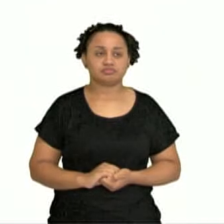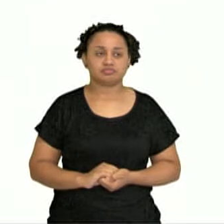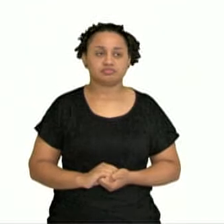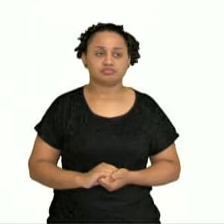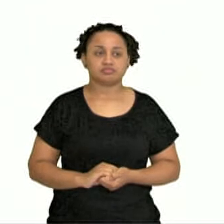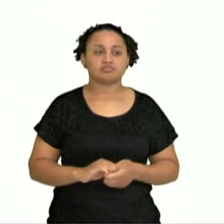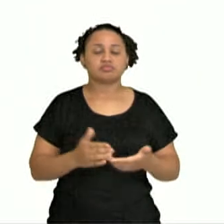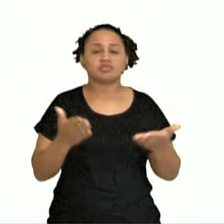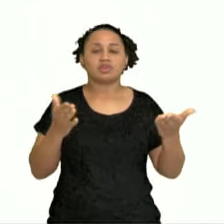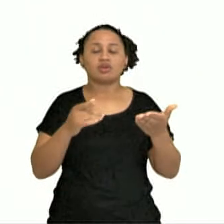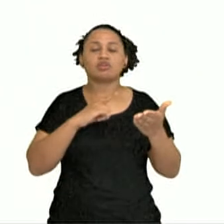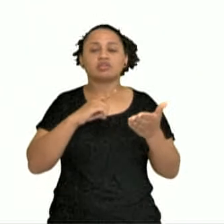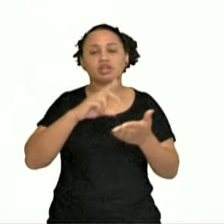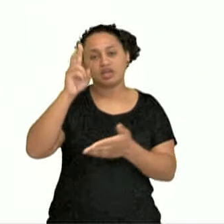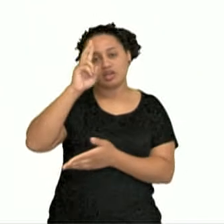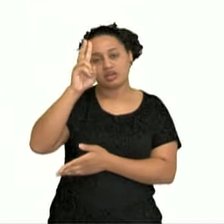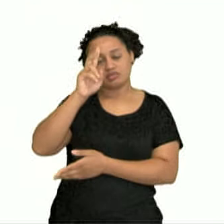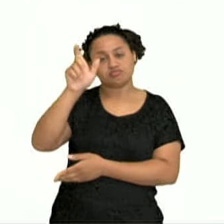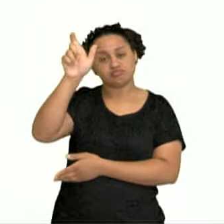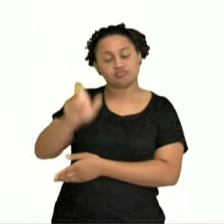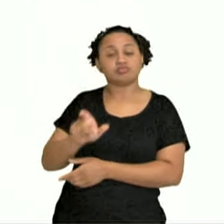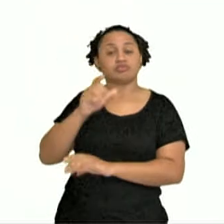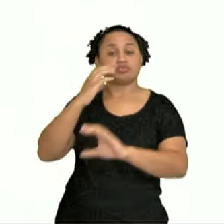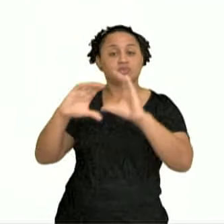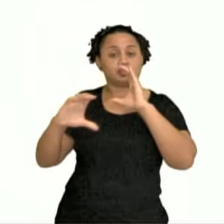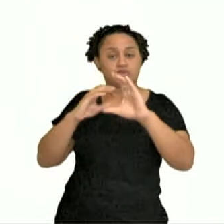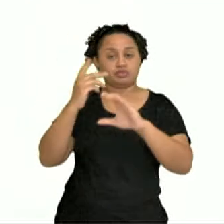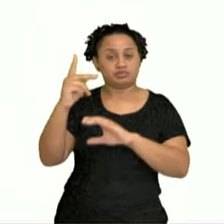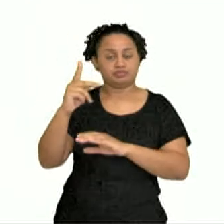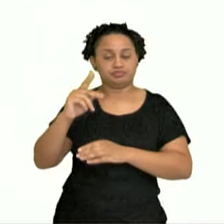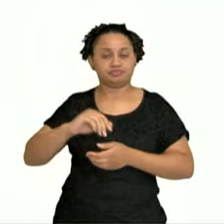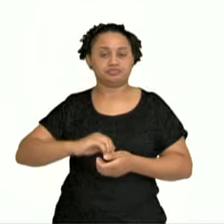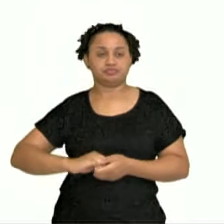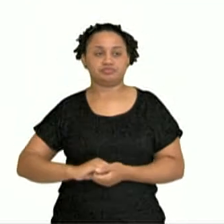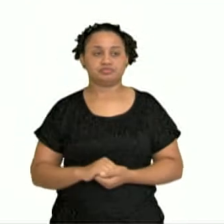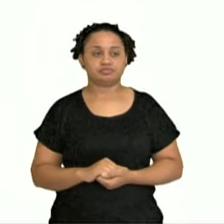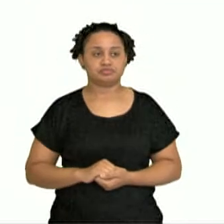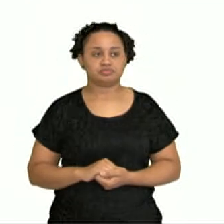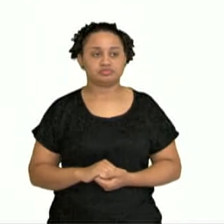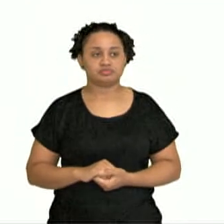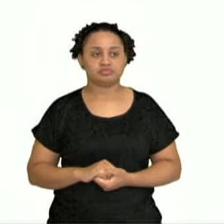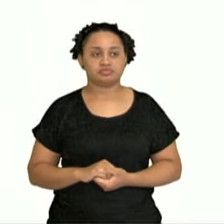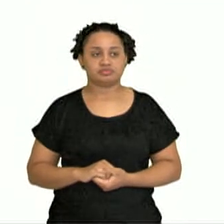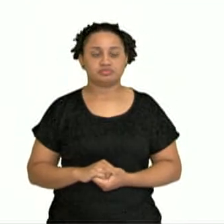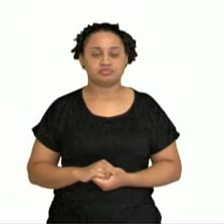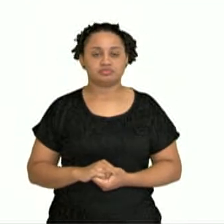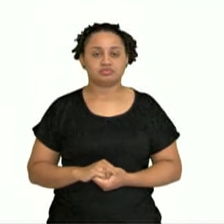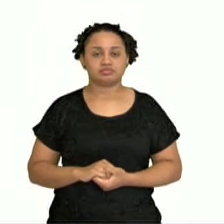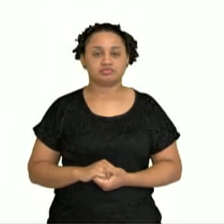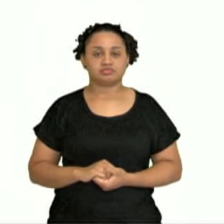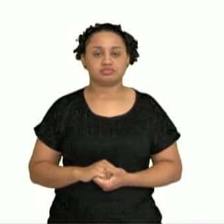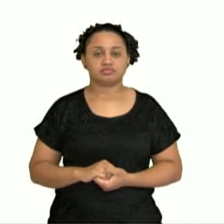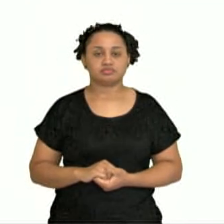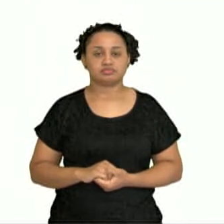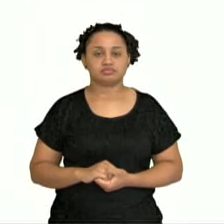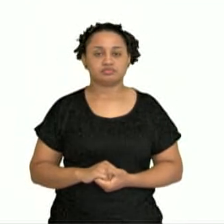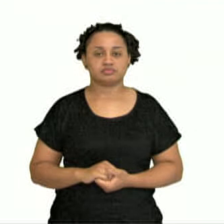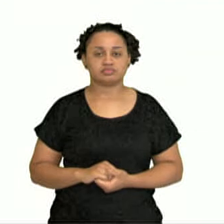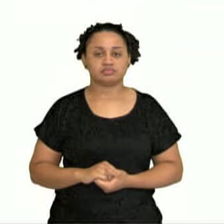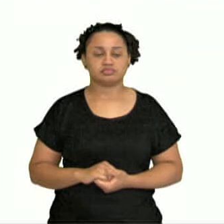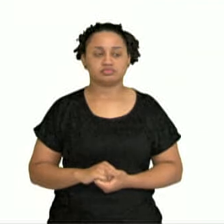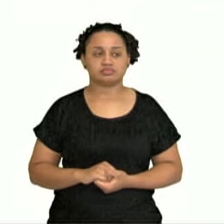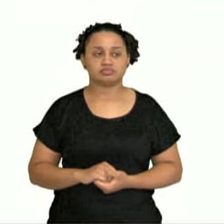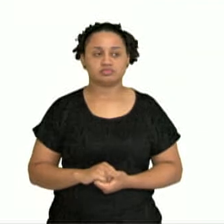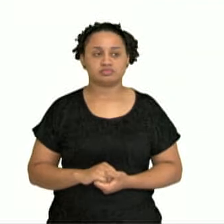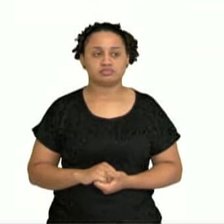então aqui a gente tem uma biografia sobre o cantor. Raúl Alberto Antônio Gieco, conhecido como León